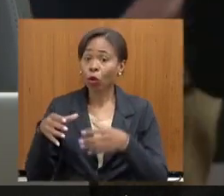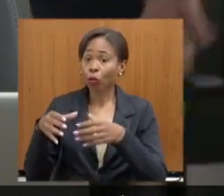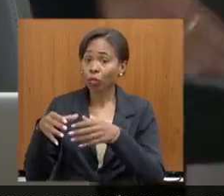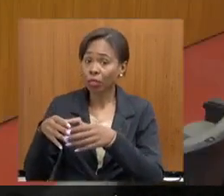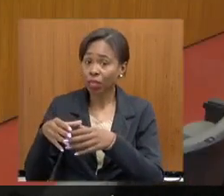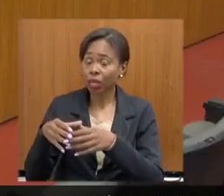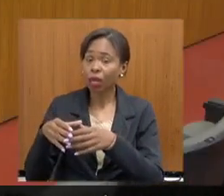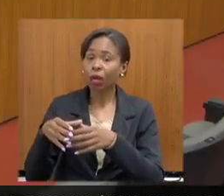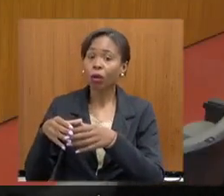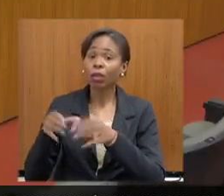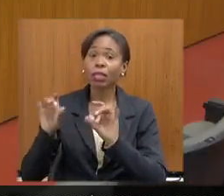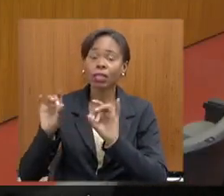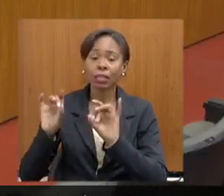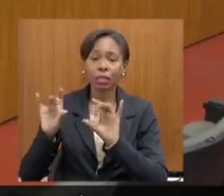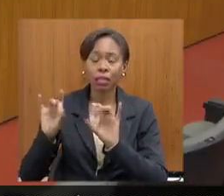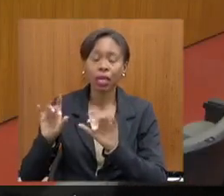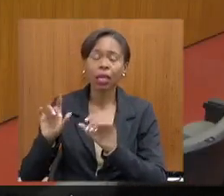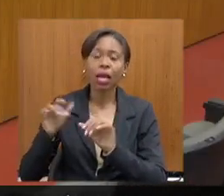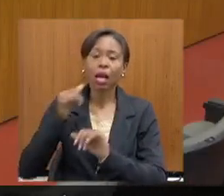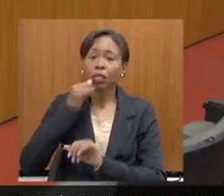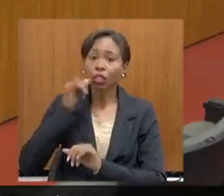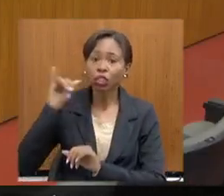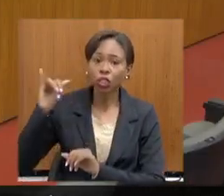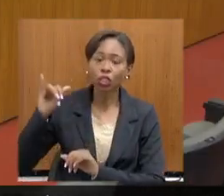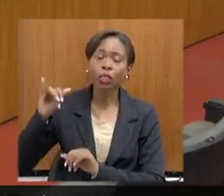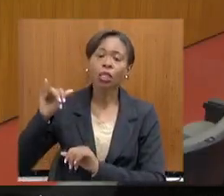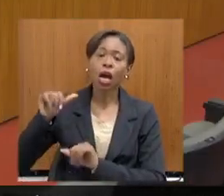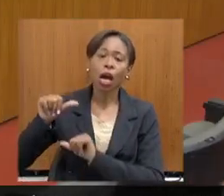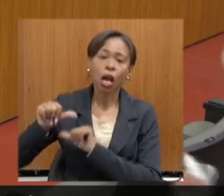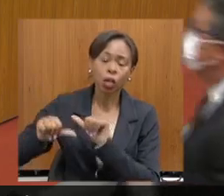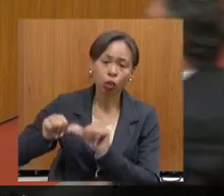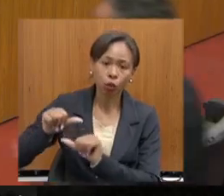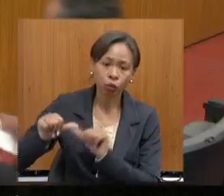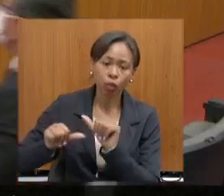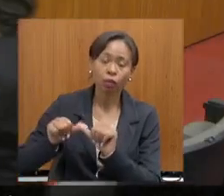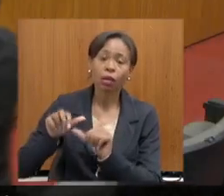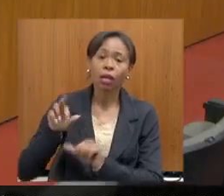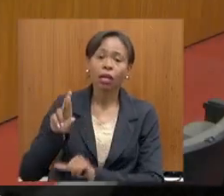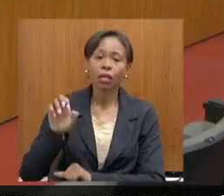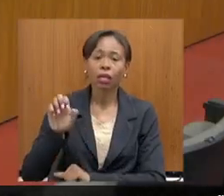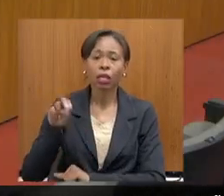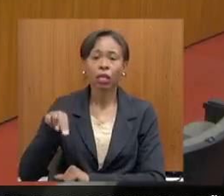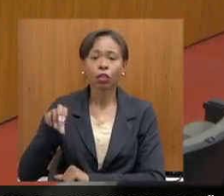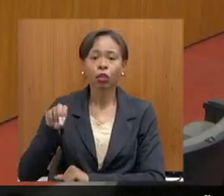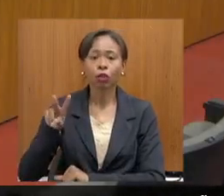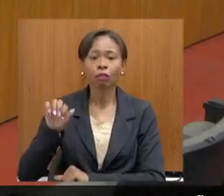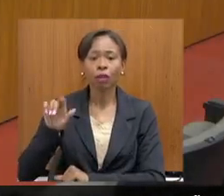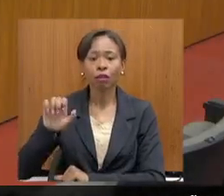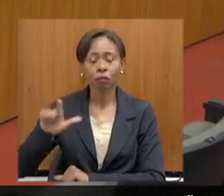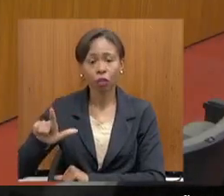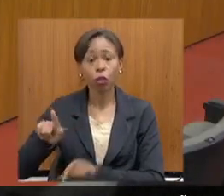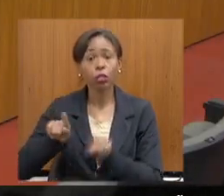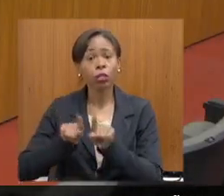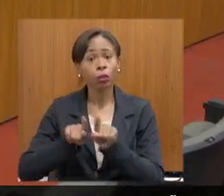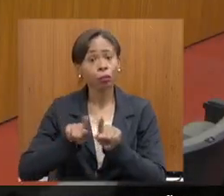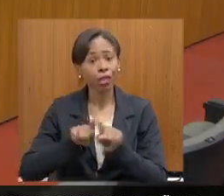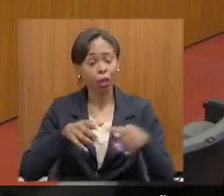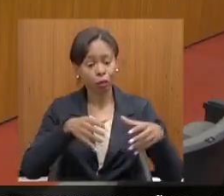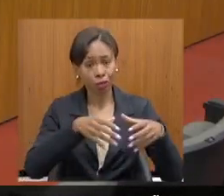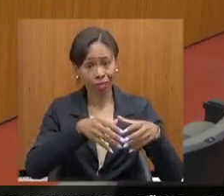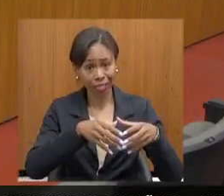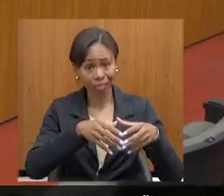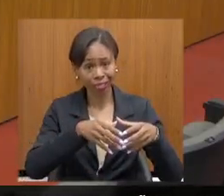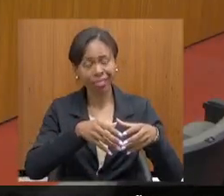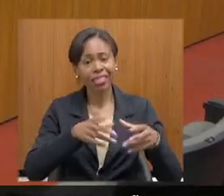das energias renováveis Oi e a comissão extraordinária das privatizações registramos